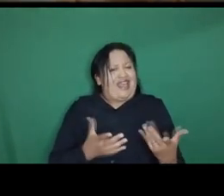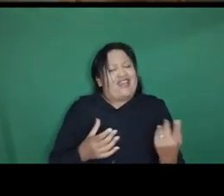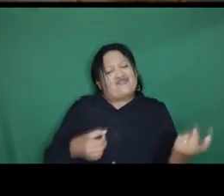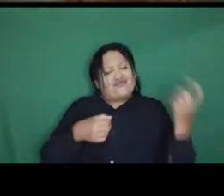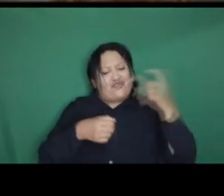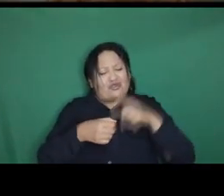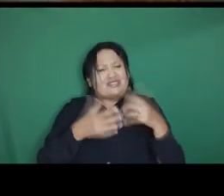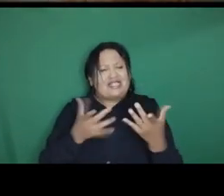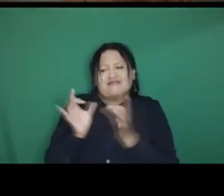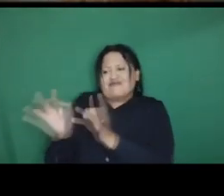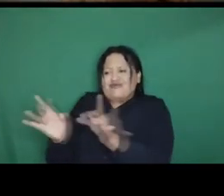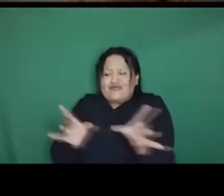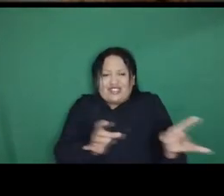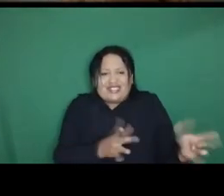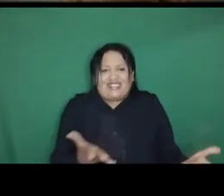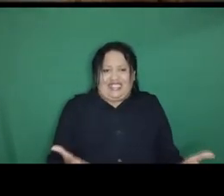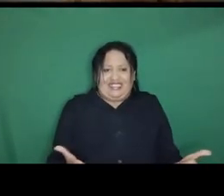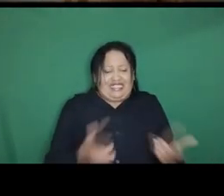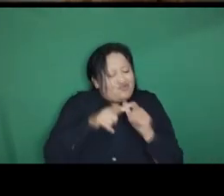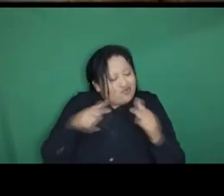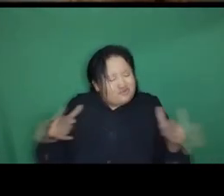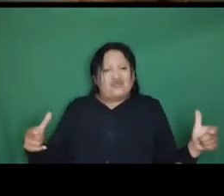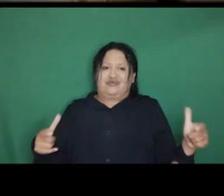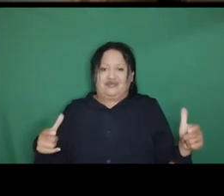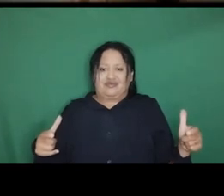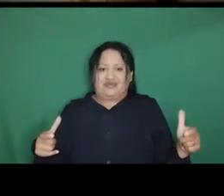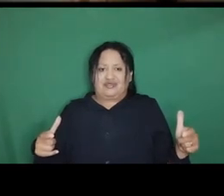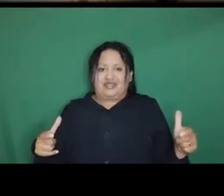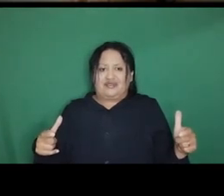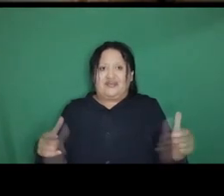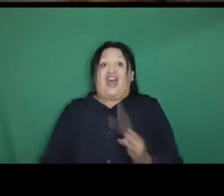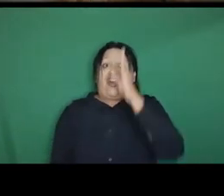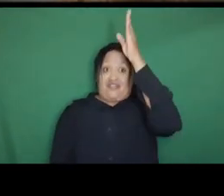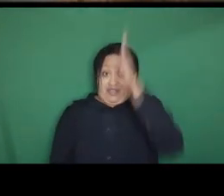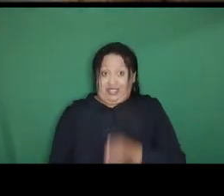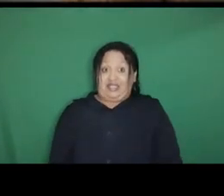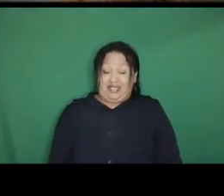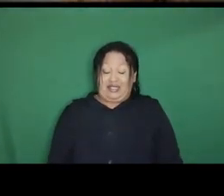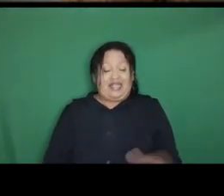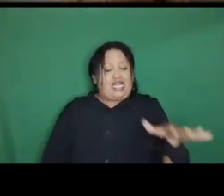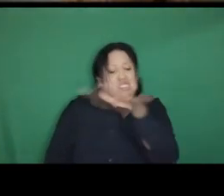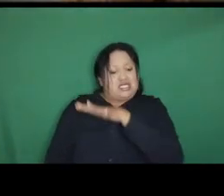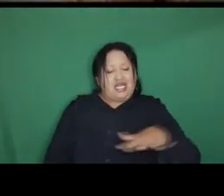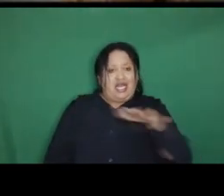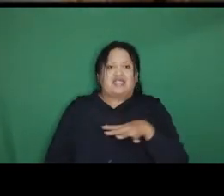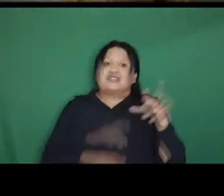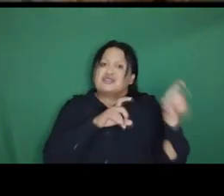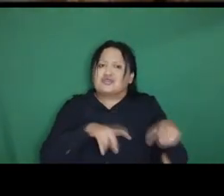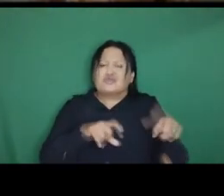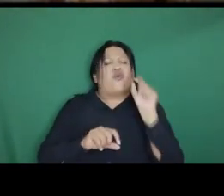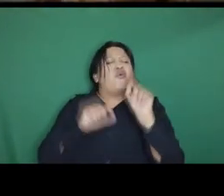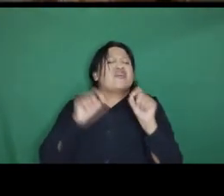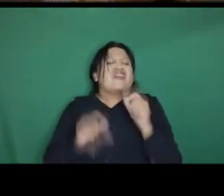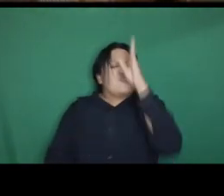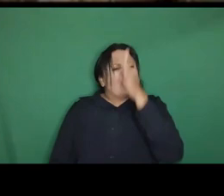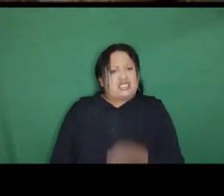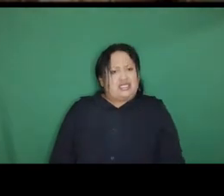intensiva uma agricultura voltada para o mercado agricultura de larga escala verticalização nas áreas cultivam